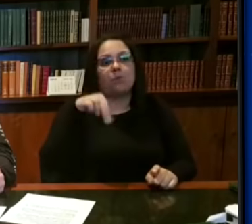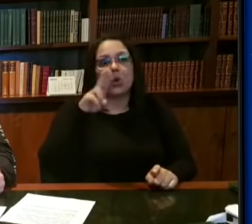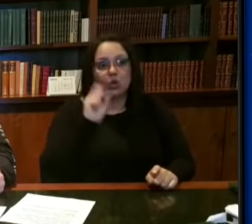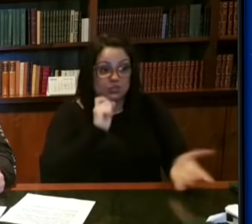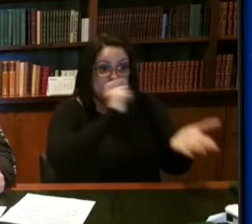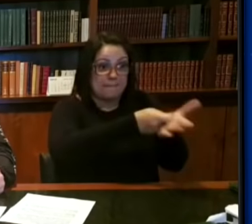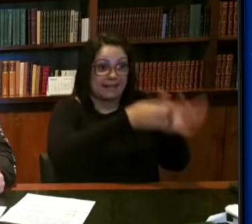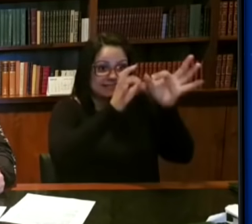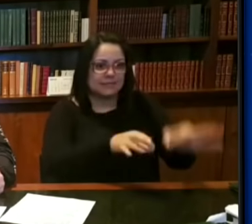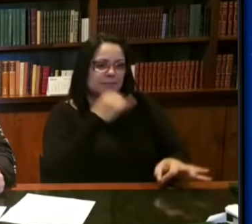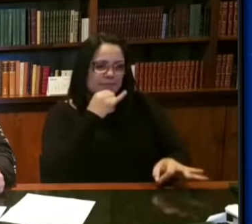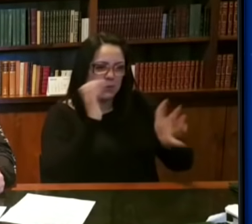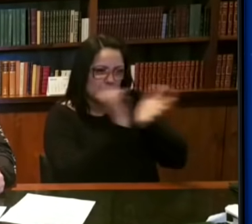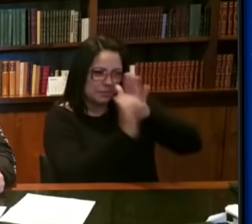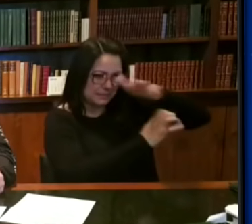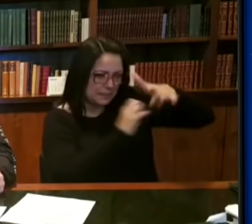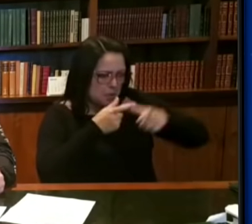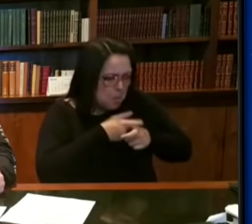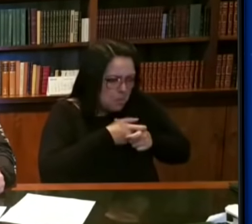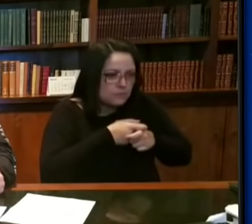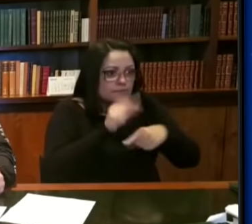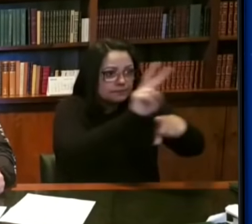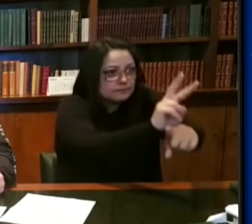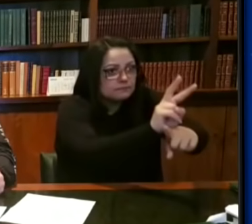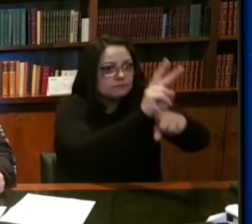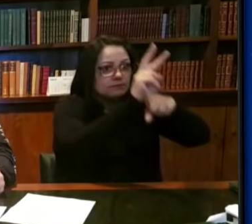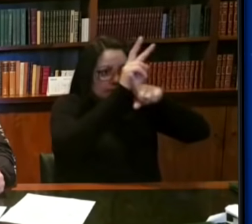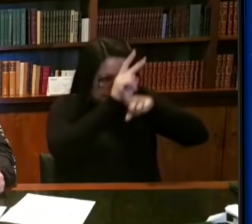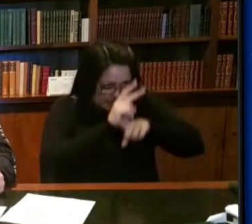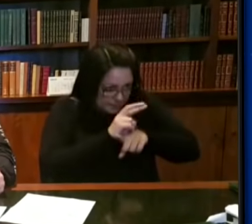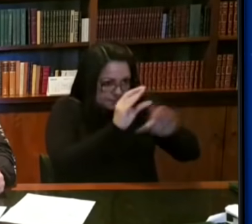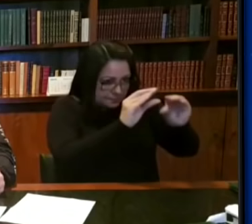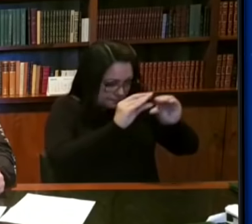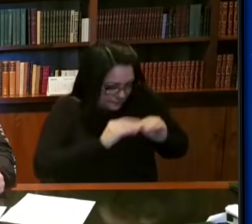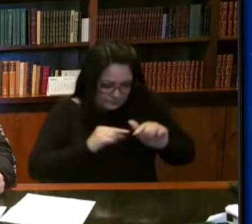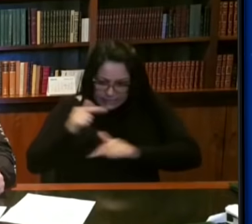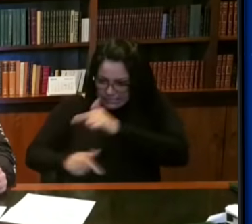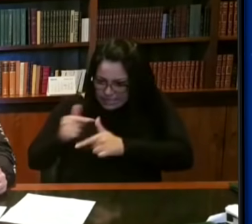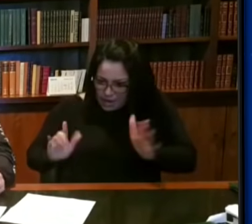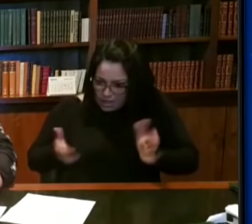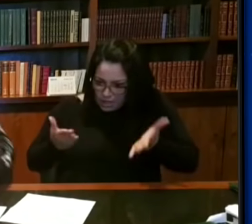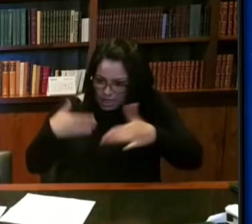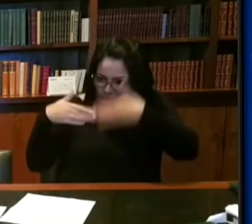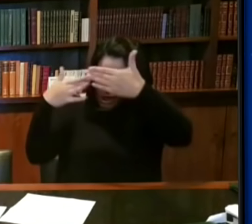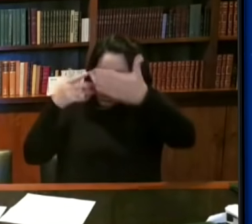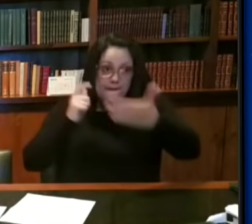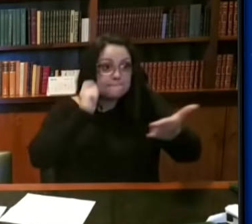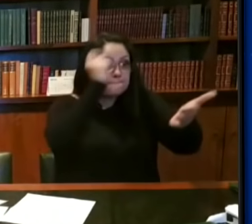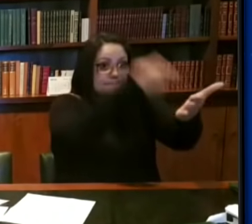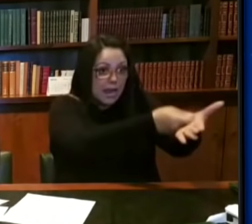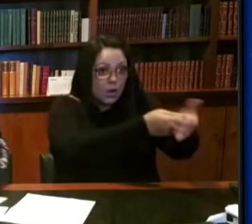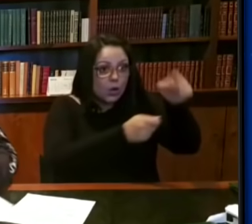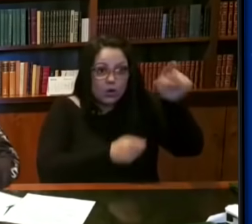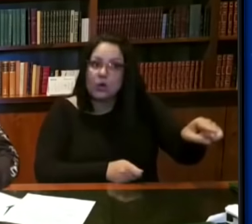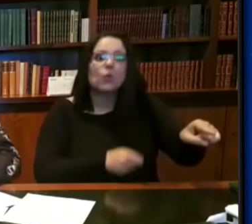seguinte... O sujeito pequenininho, que foi lá, pegou o empréstimo, trabalhou bem, conseguiu se recuperar lá na frente, pagou o empréstimo